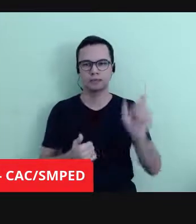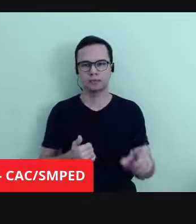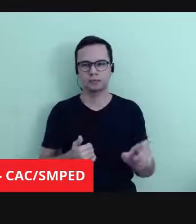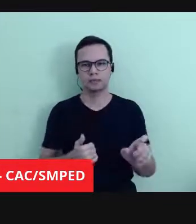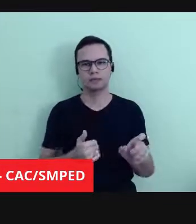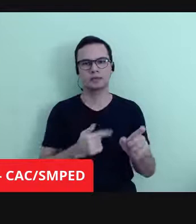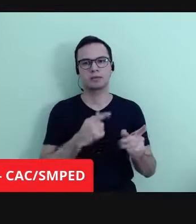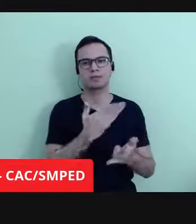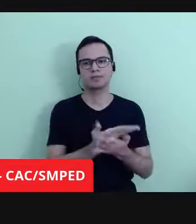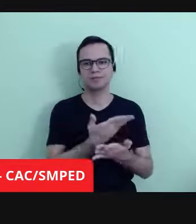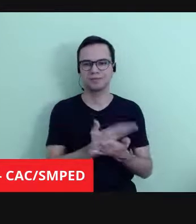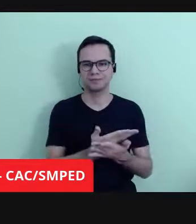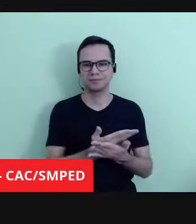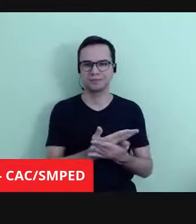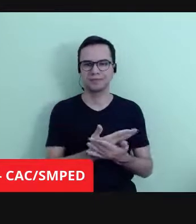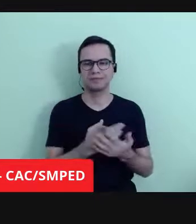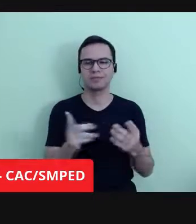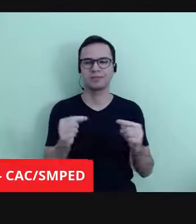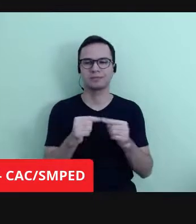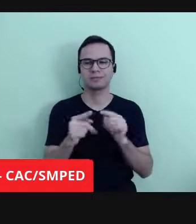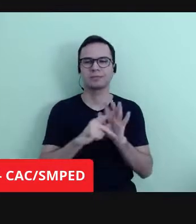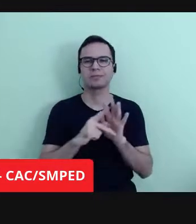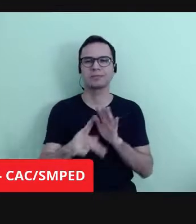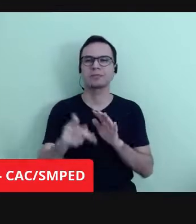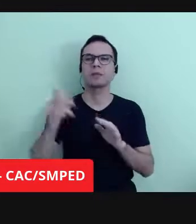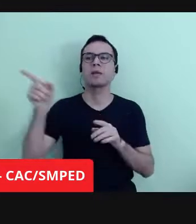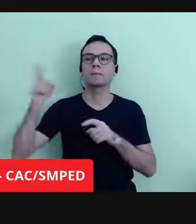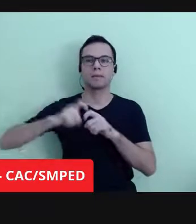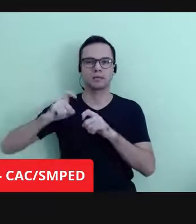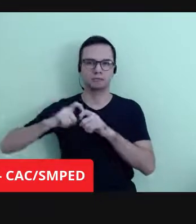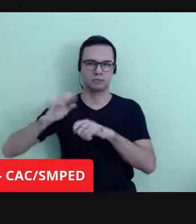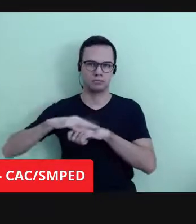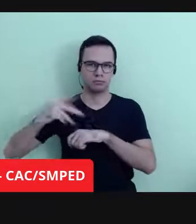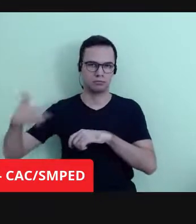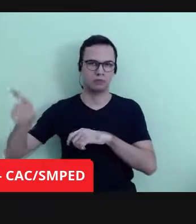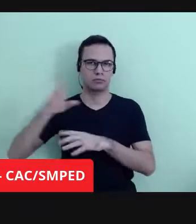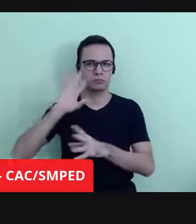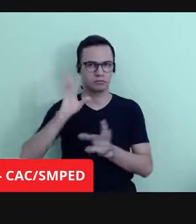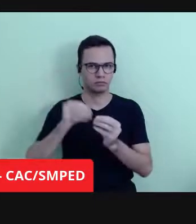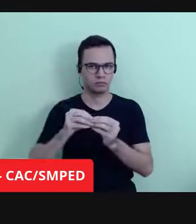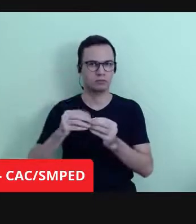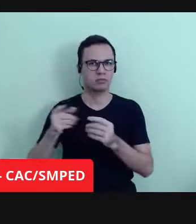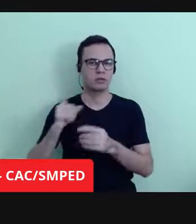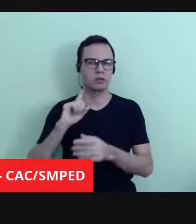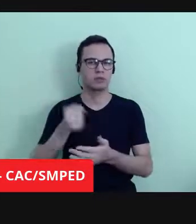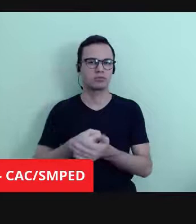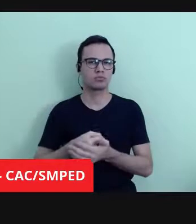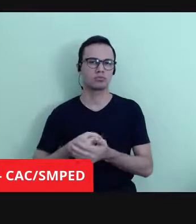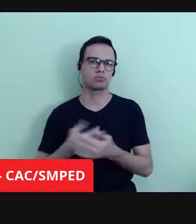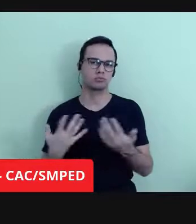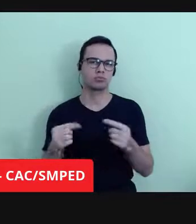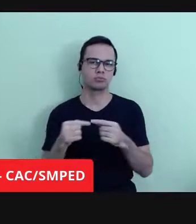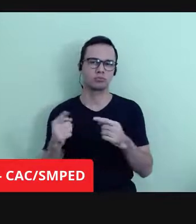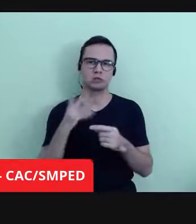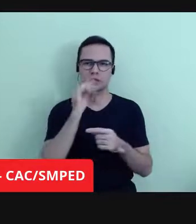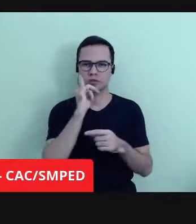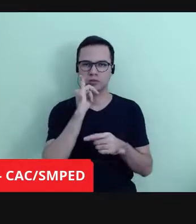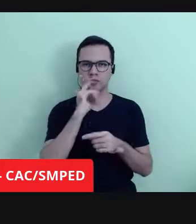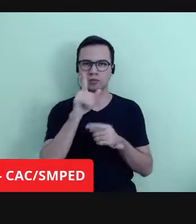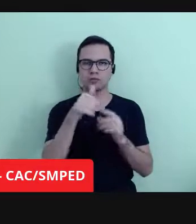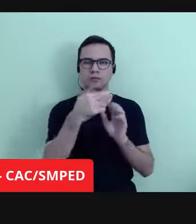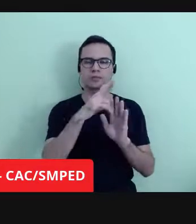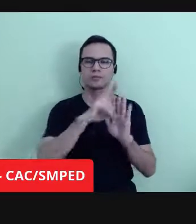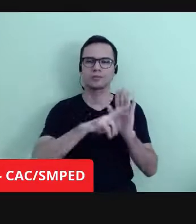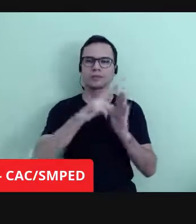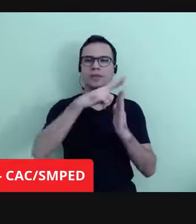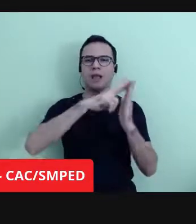desses estudos sobre o modelo médico, né? Então, o modelo médico, quando a gente traz como referência, por exemplo, o Relatório Mundial